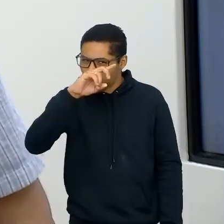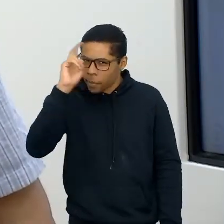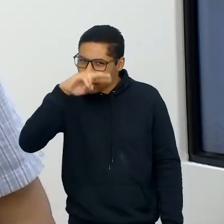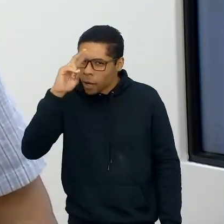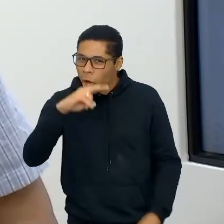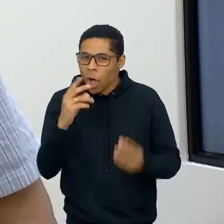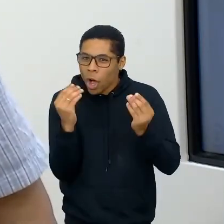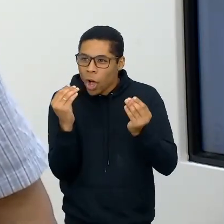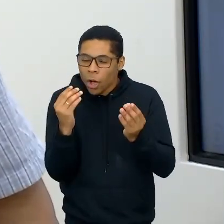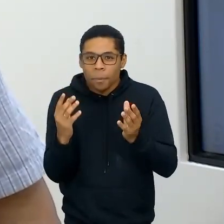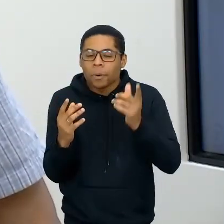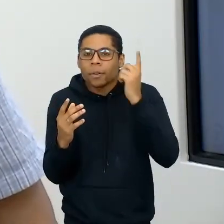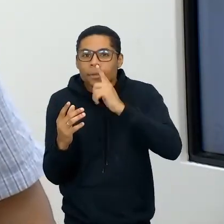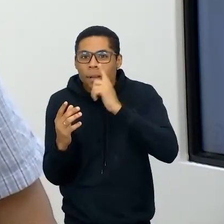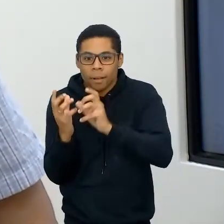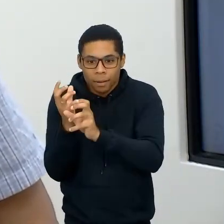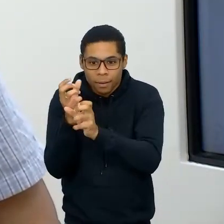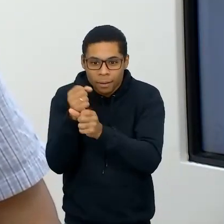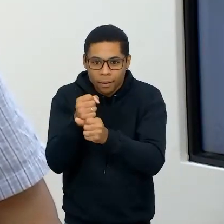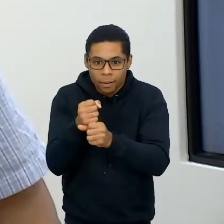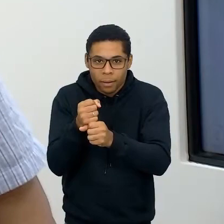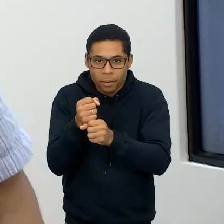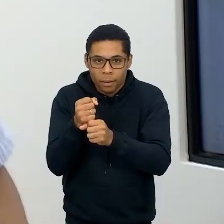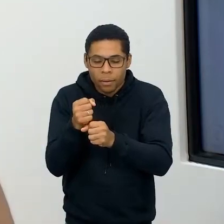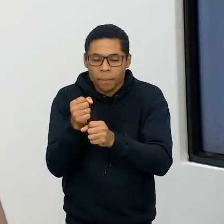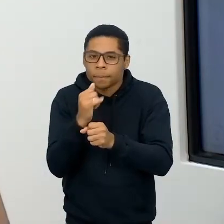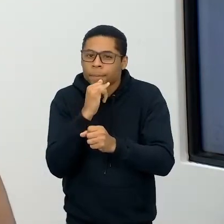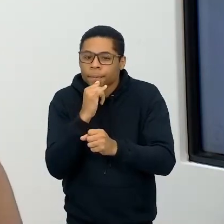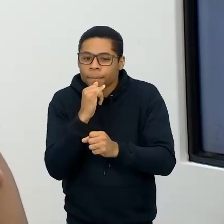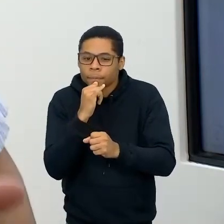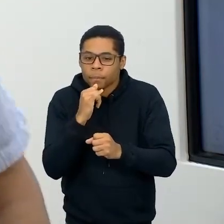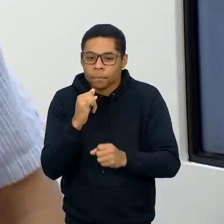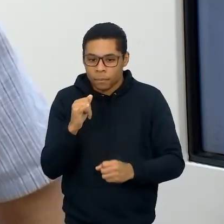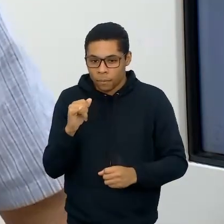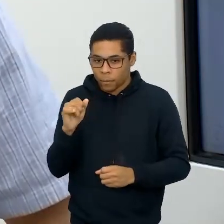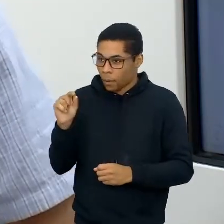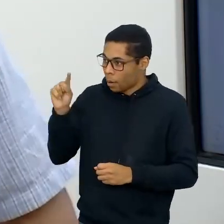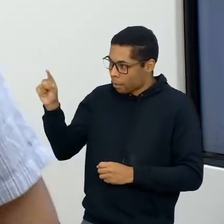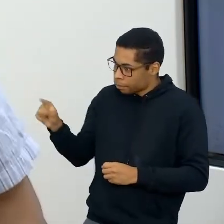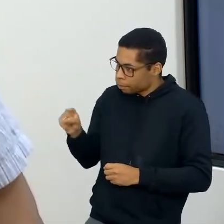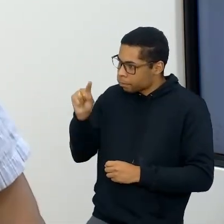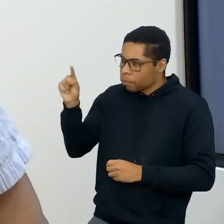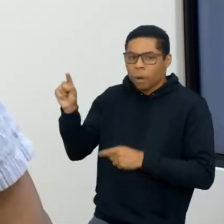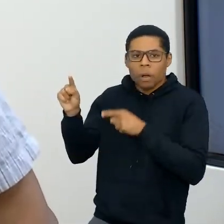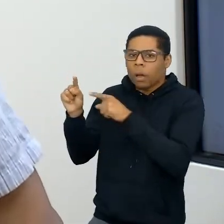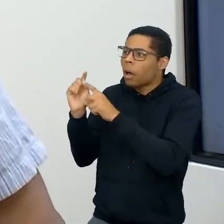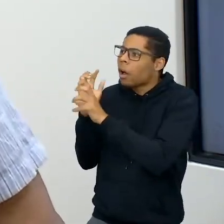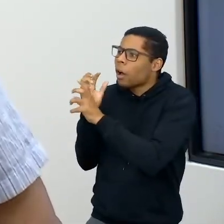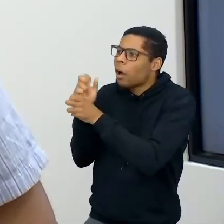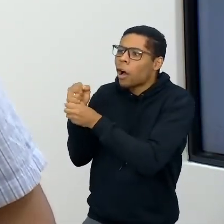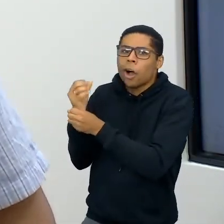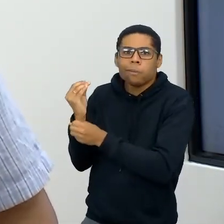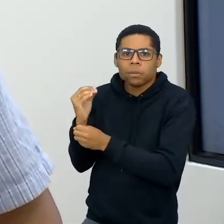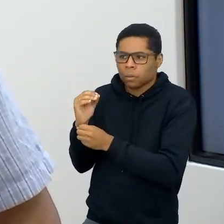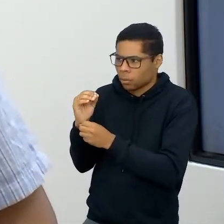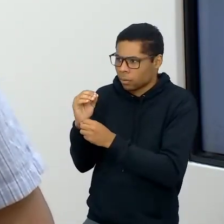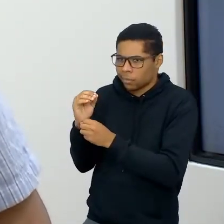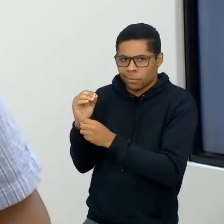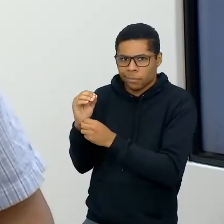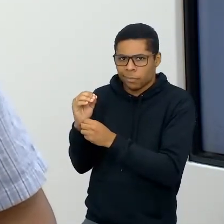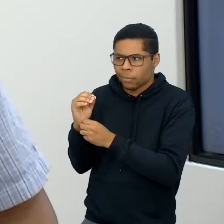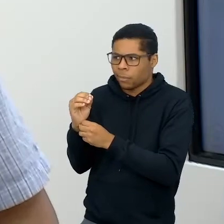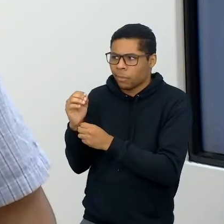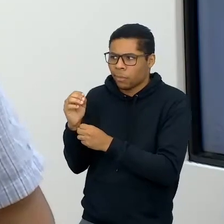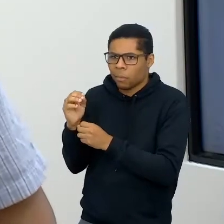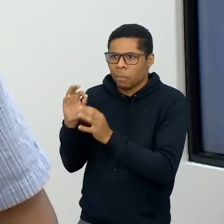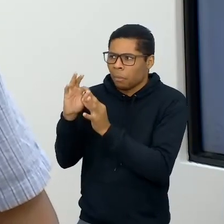que faz cálculo da área de uma abertura assim redonda, que tem um raio e tal? Você lembra